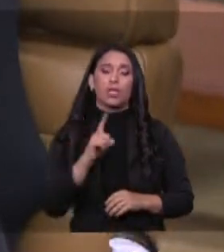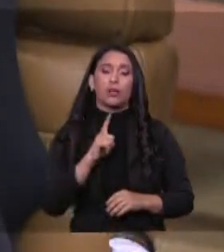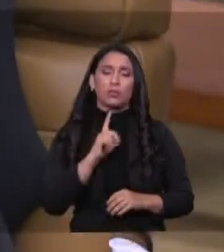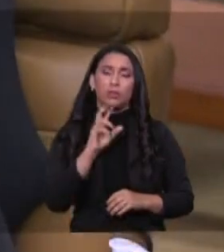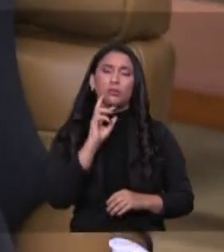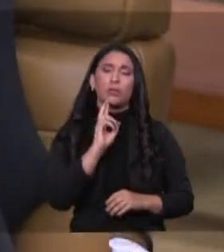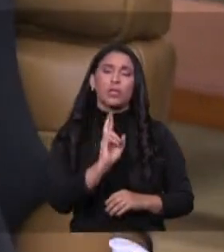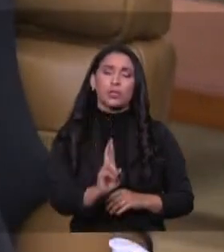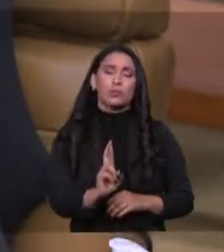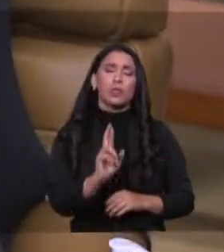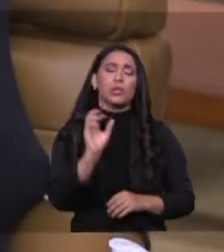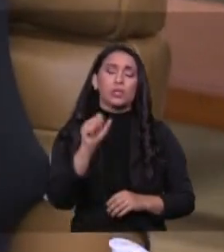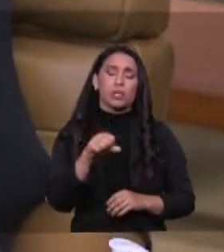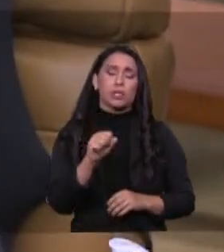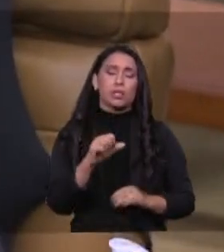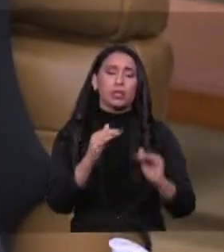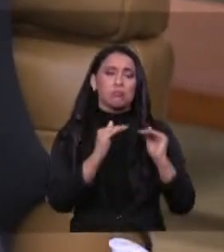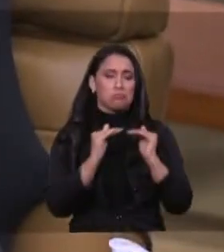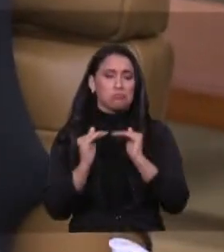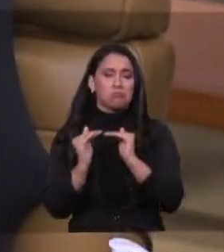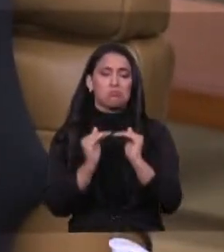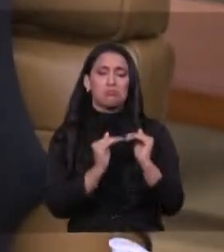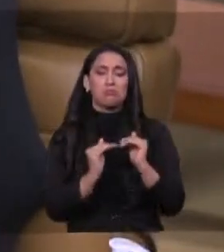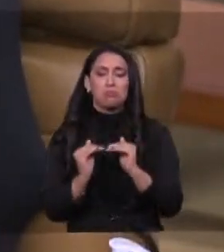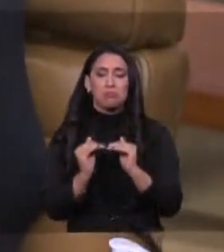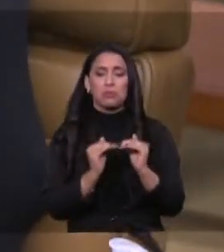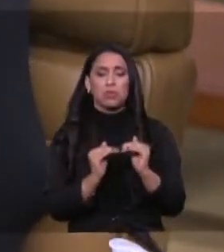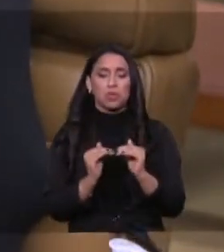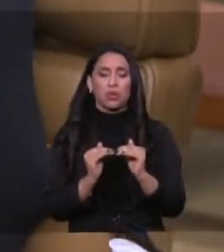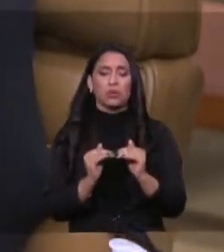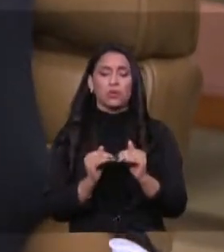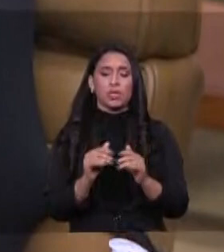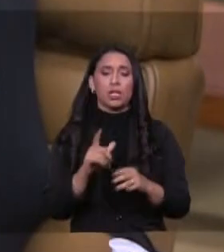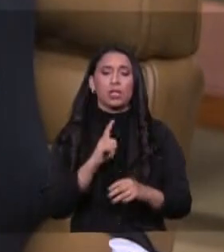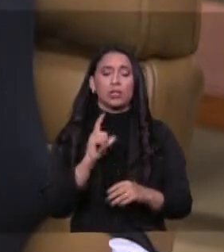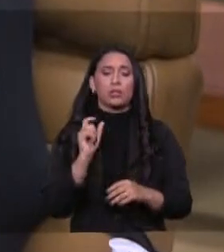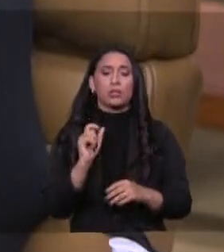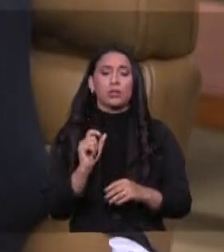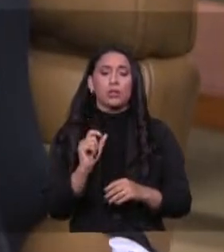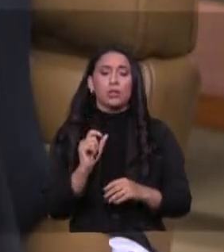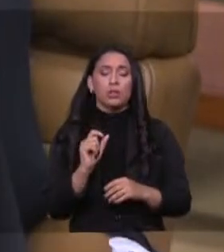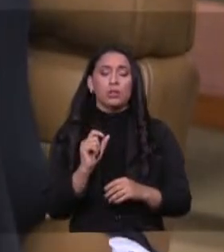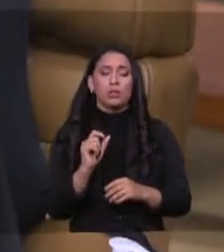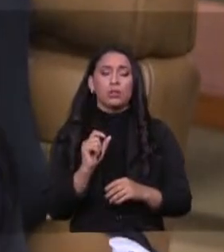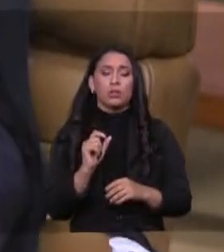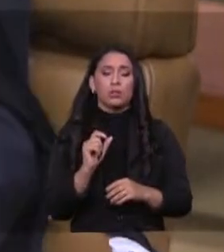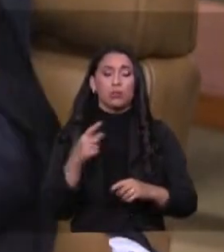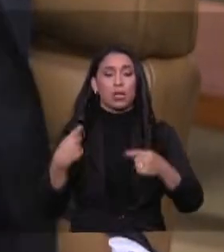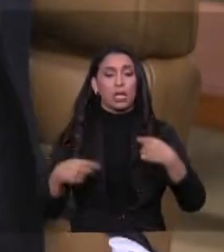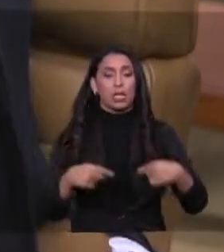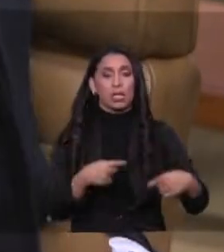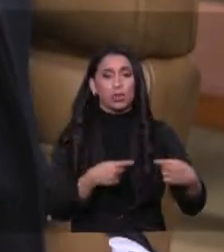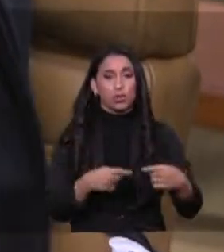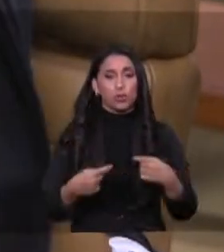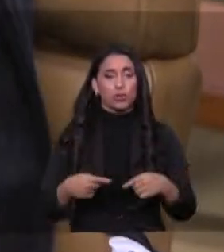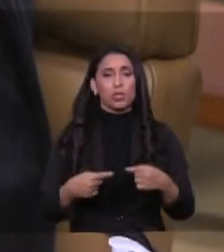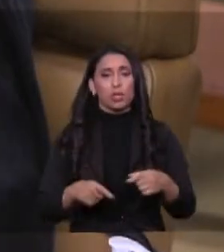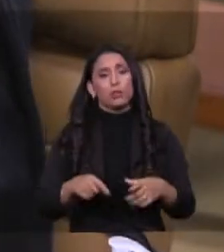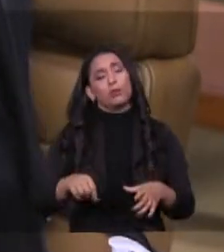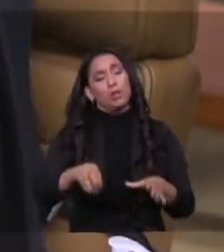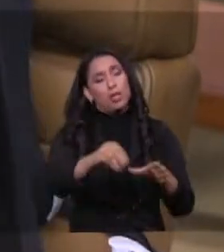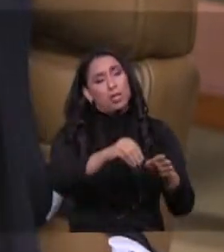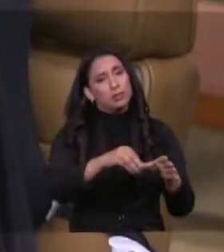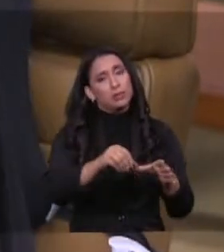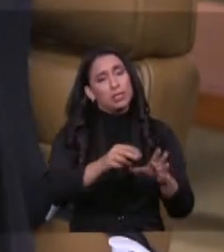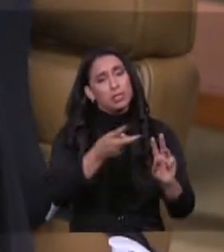solução consensual ou alternativa no tocante à discussão das terras